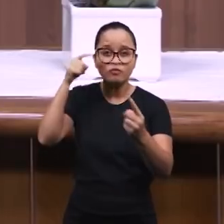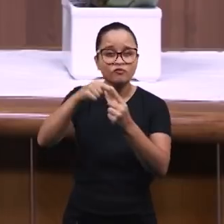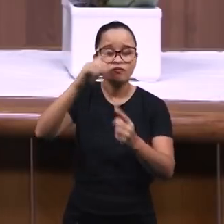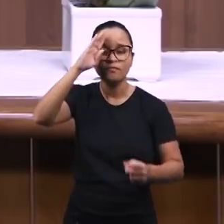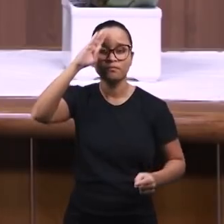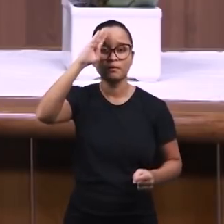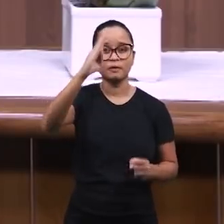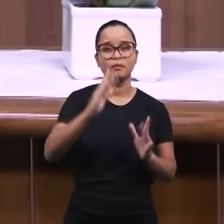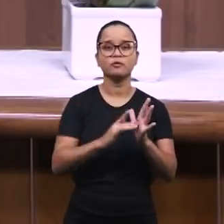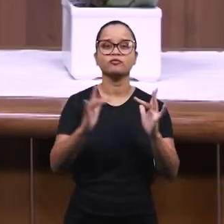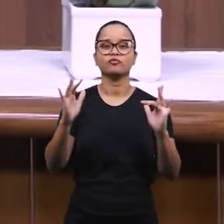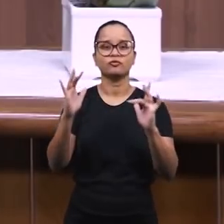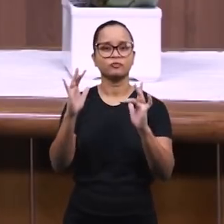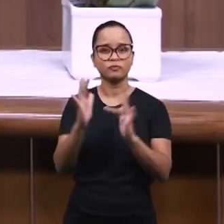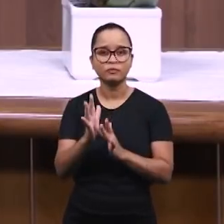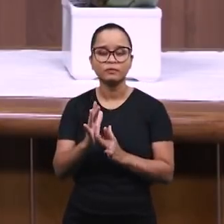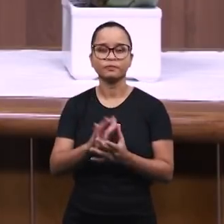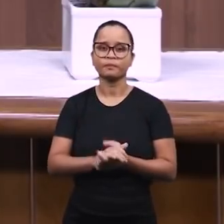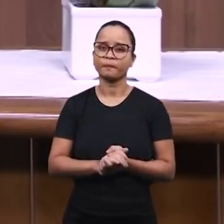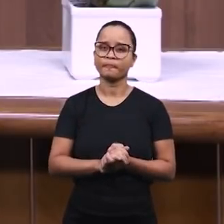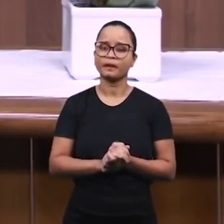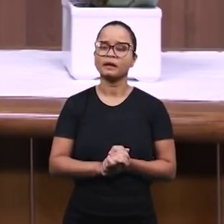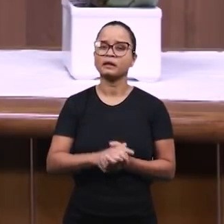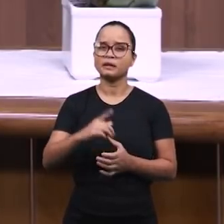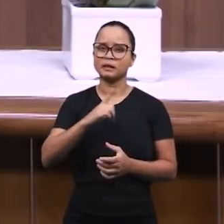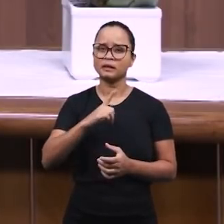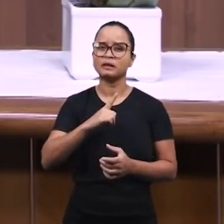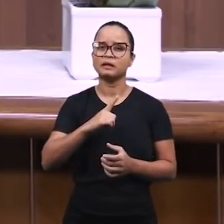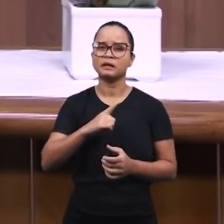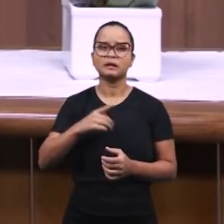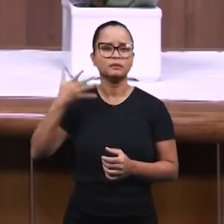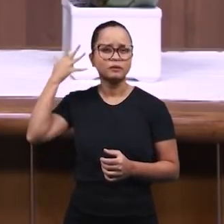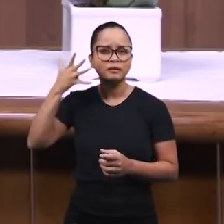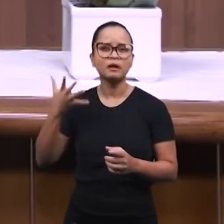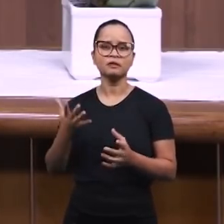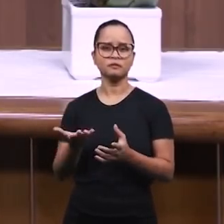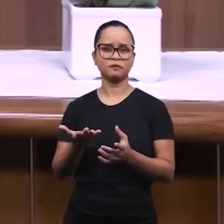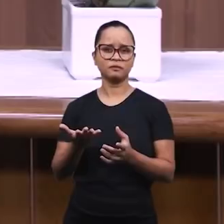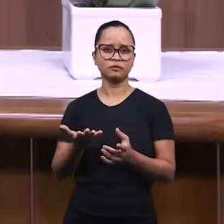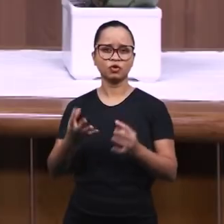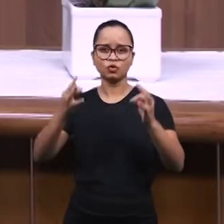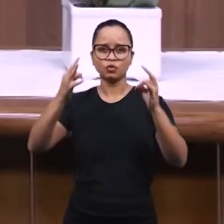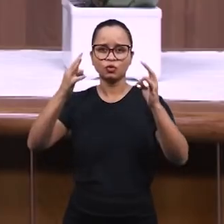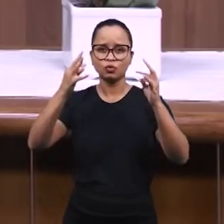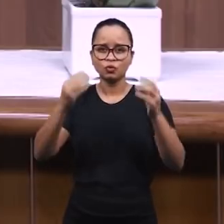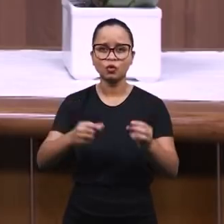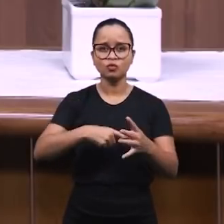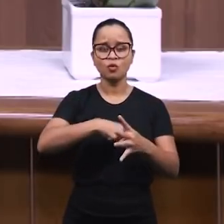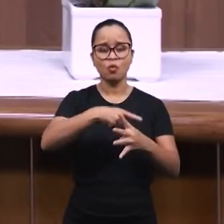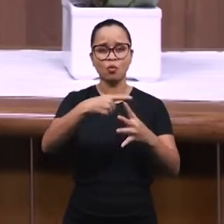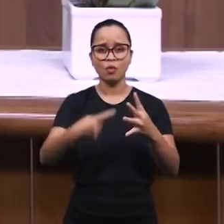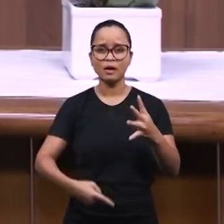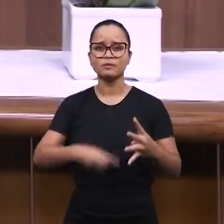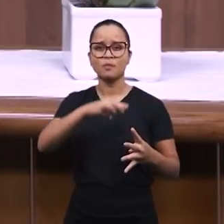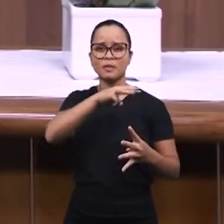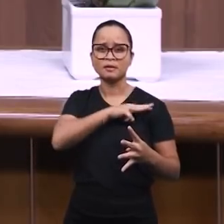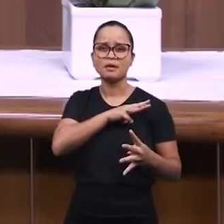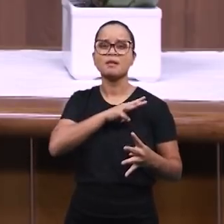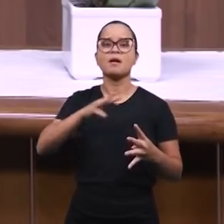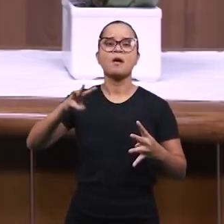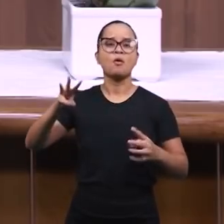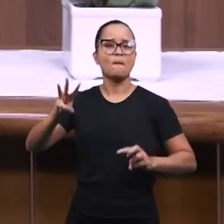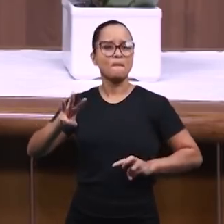principal de Jesus, e está registrada esta mensagem em todos os evangelhos era